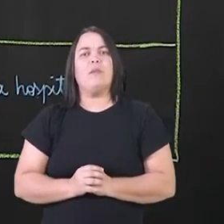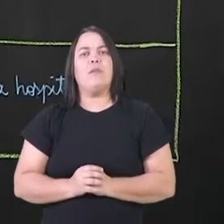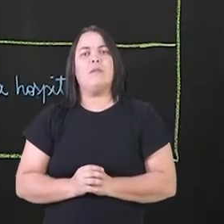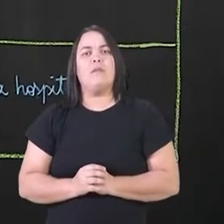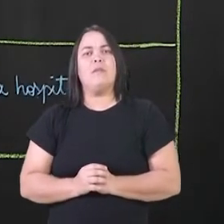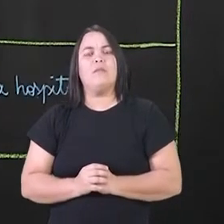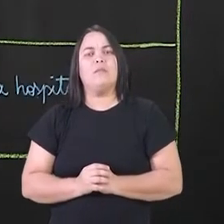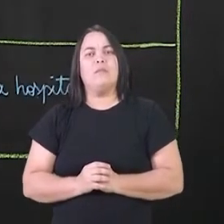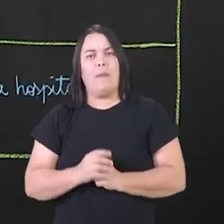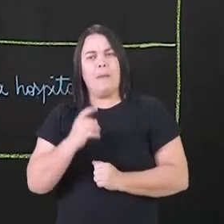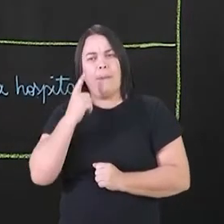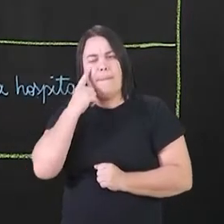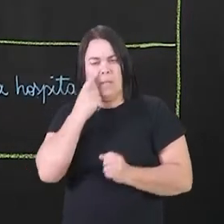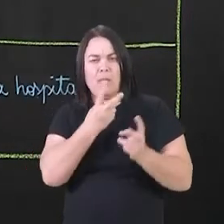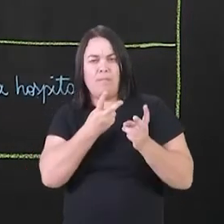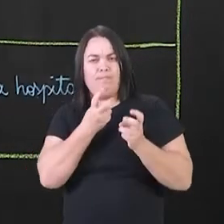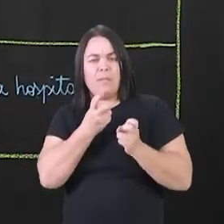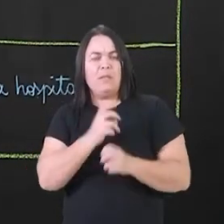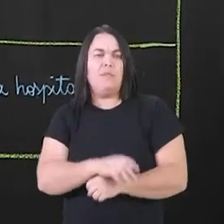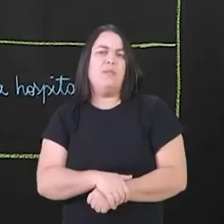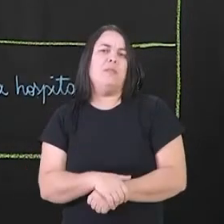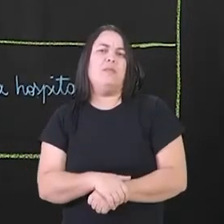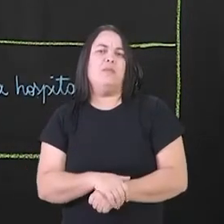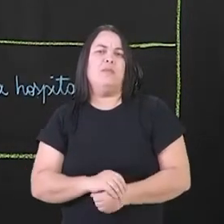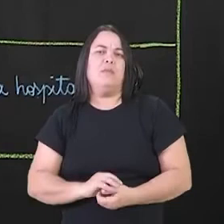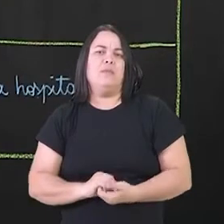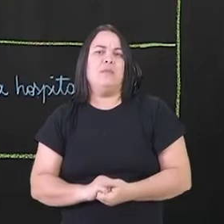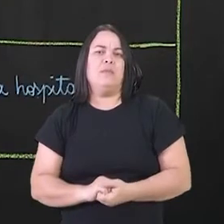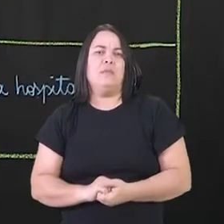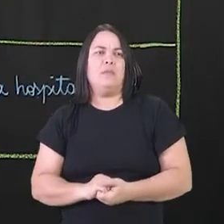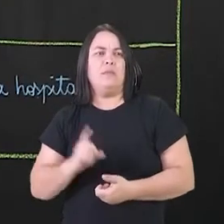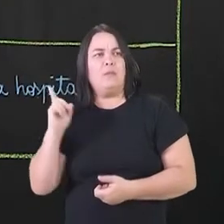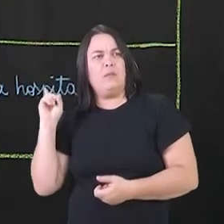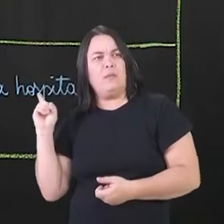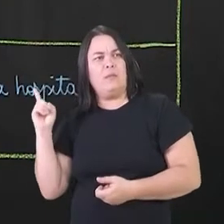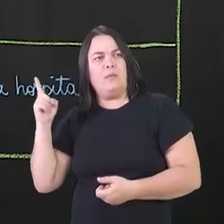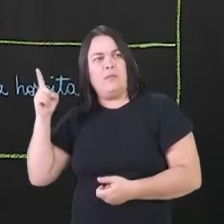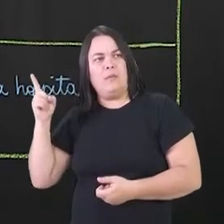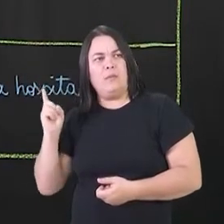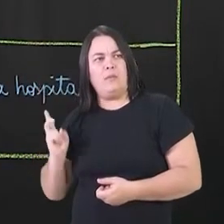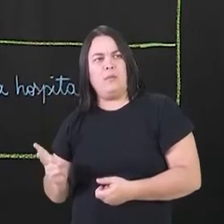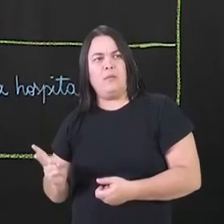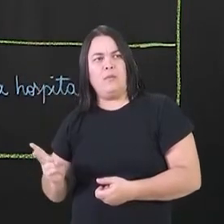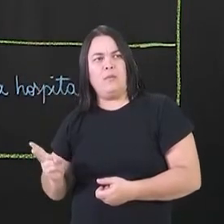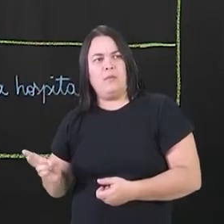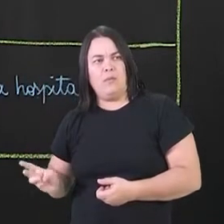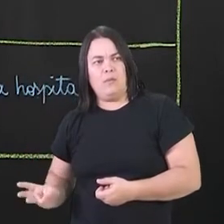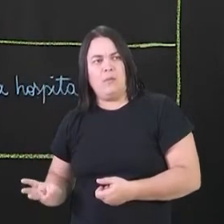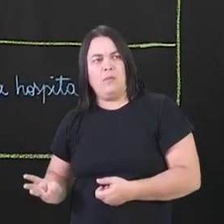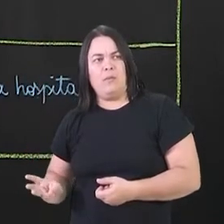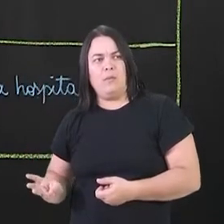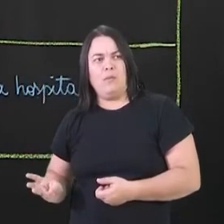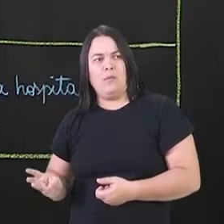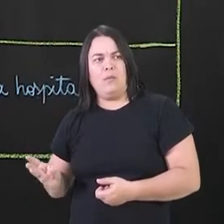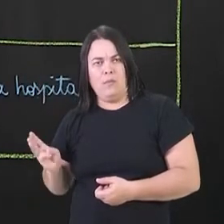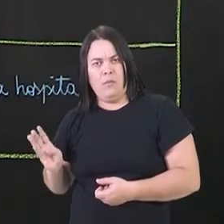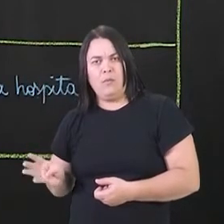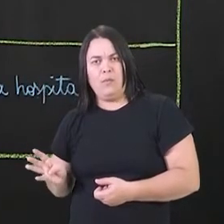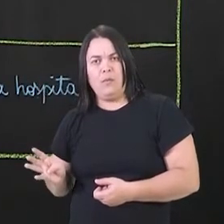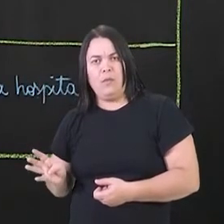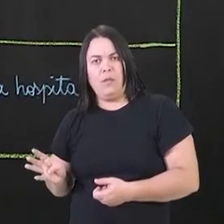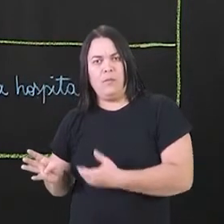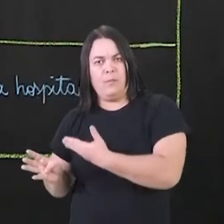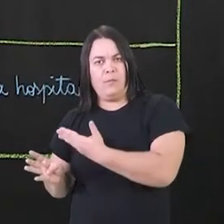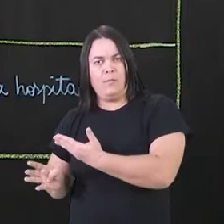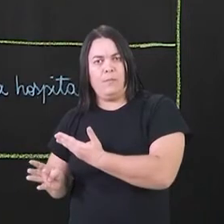us. Repararam que tanto o can, quanto o could e os outros que nós já vamos